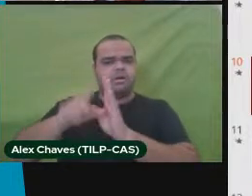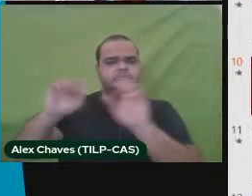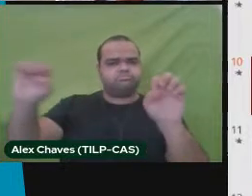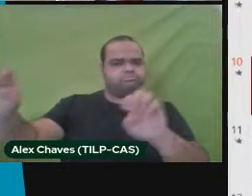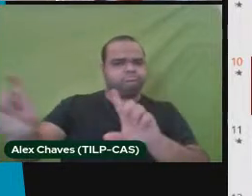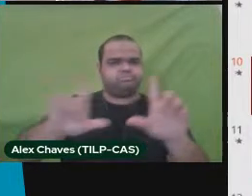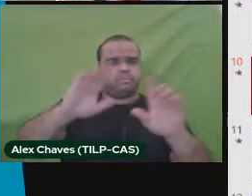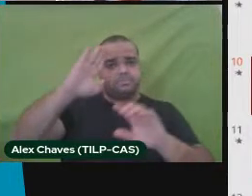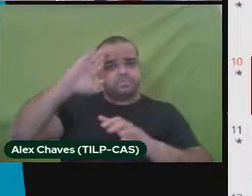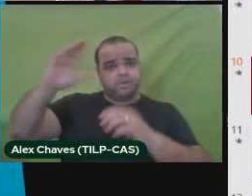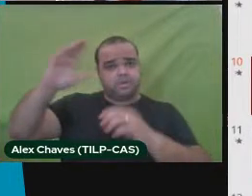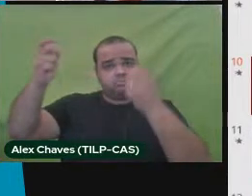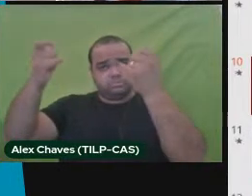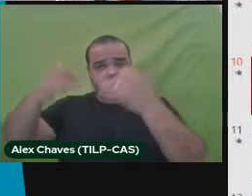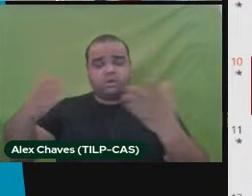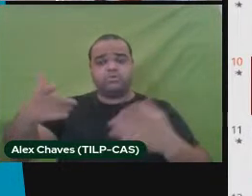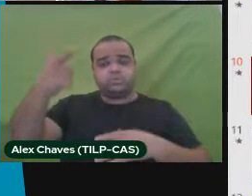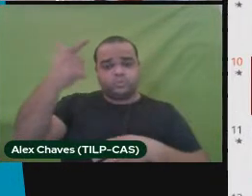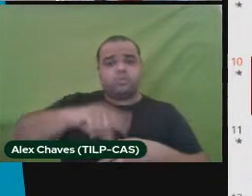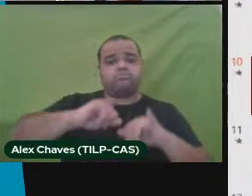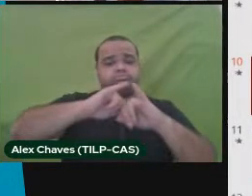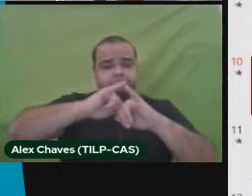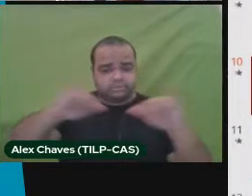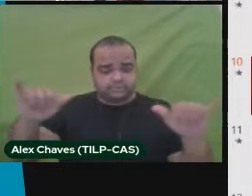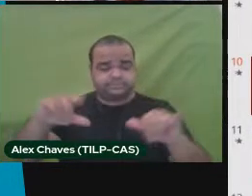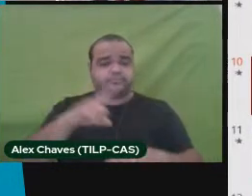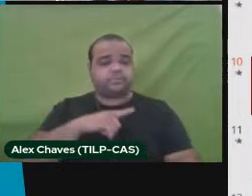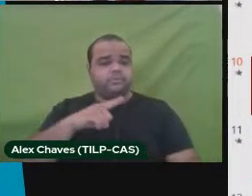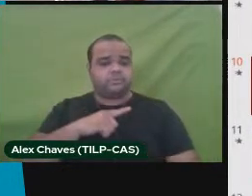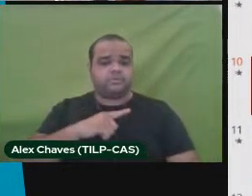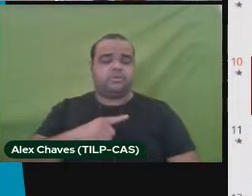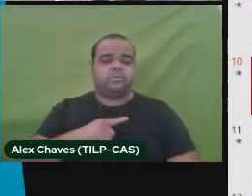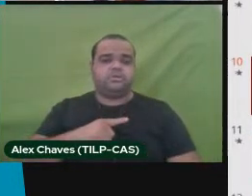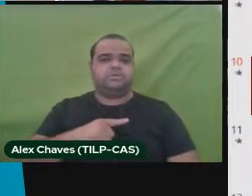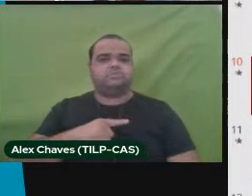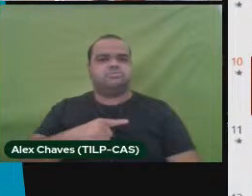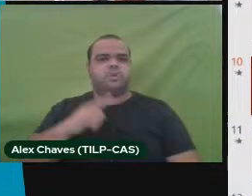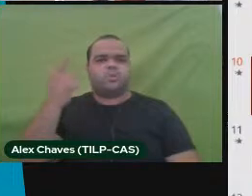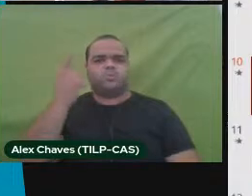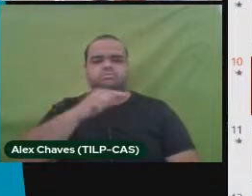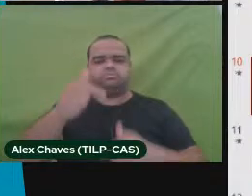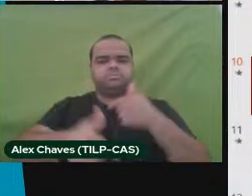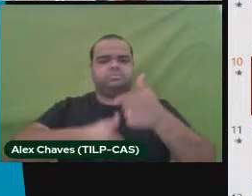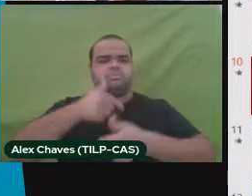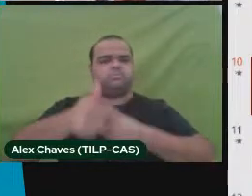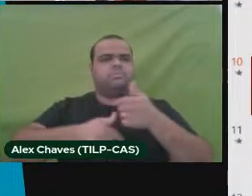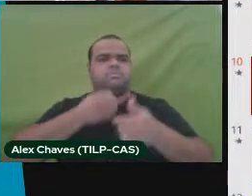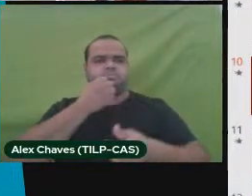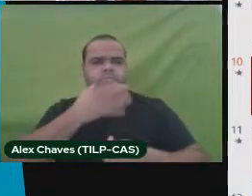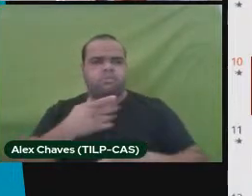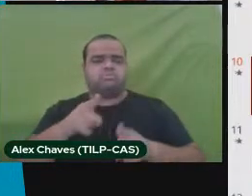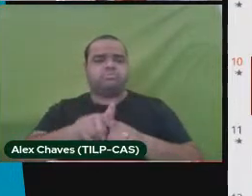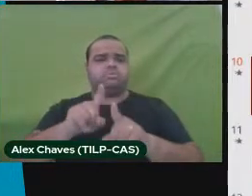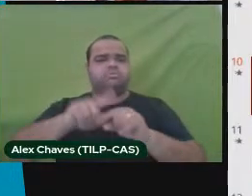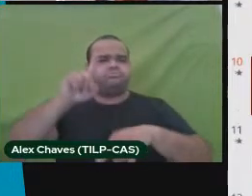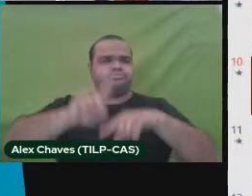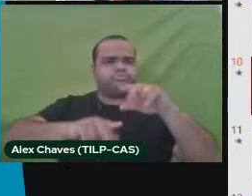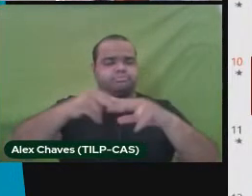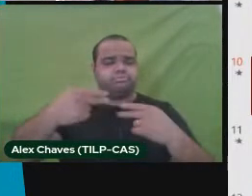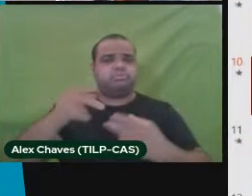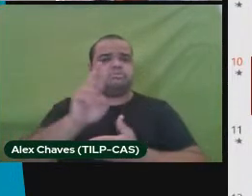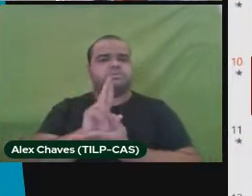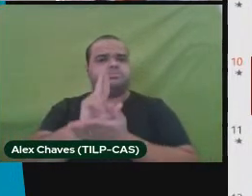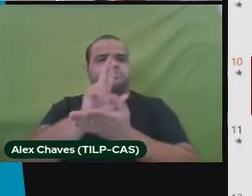anterior, ela ofereça boas condições de trabalho, com equipamentos, com recursos,